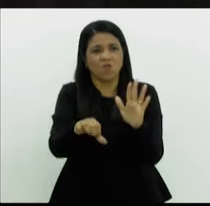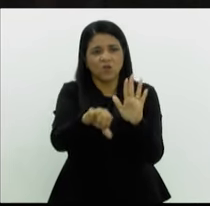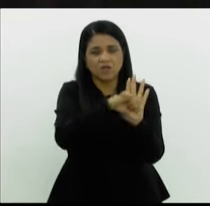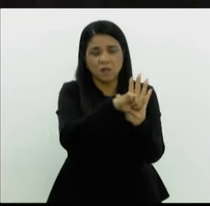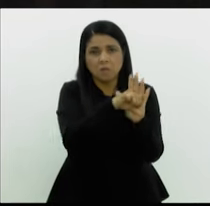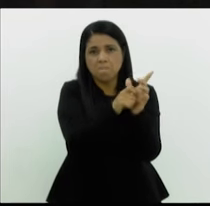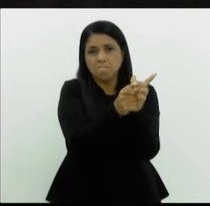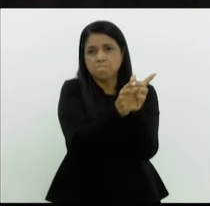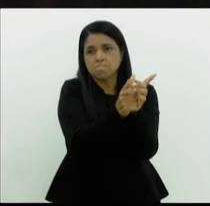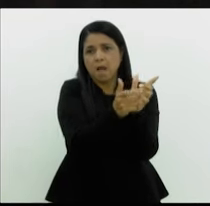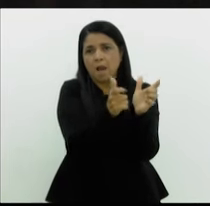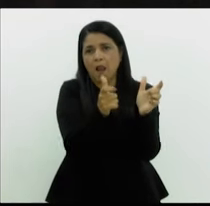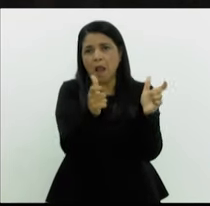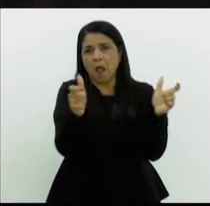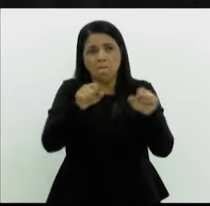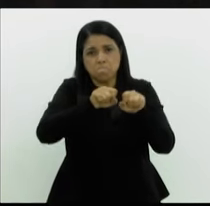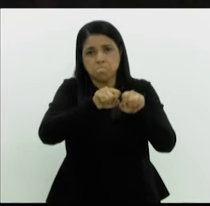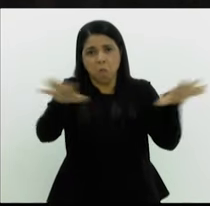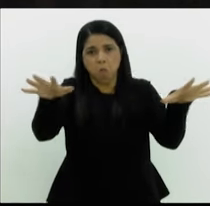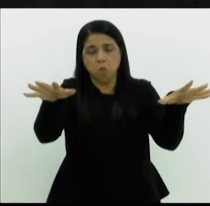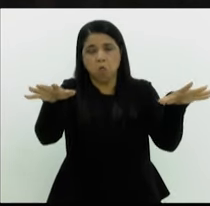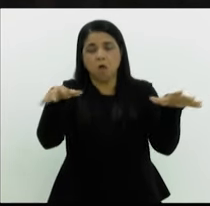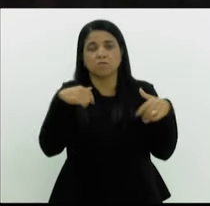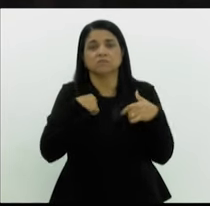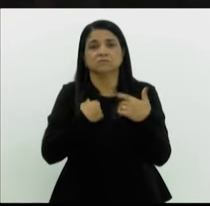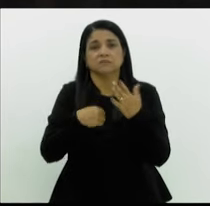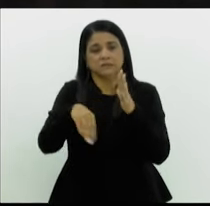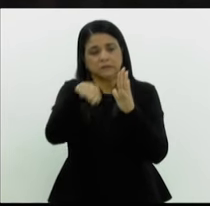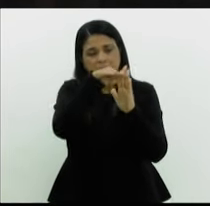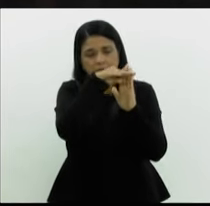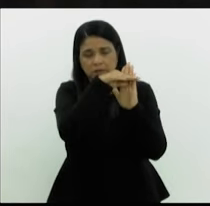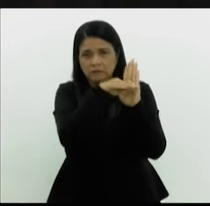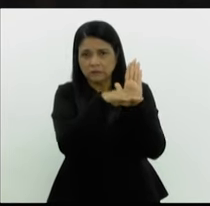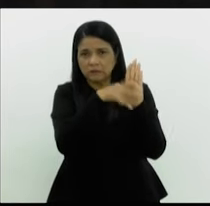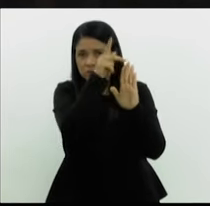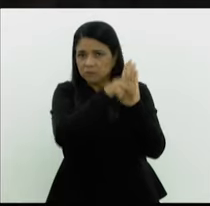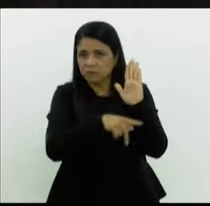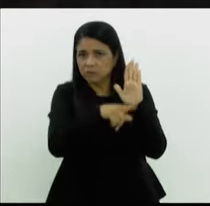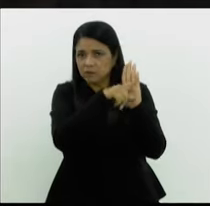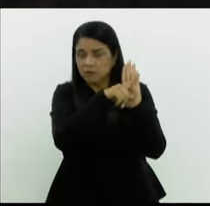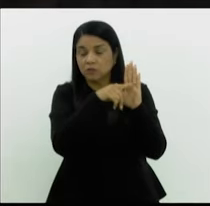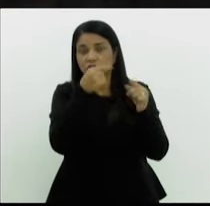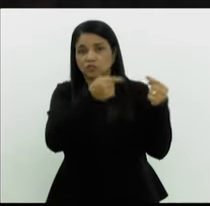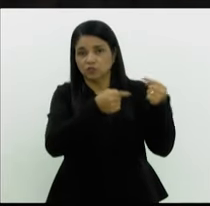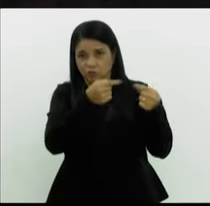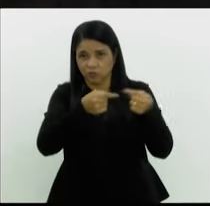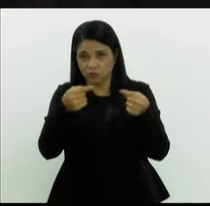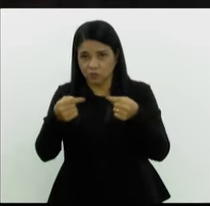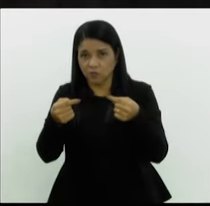crescer. Então, eu queria trazer esse projeto à pauta, né, esse projeto de discussão, que não,